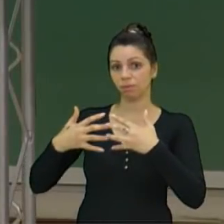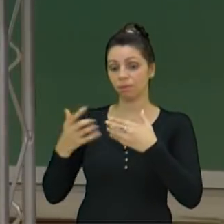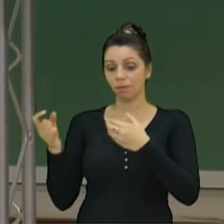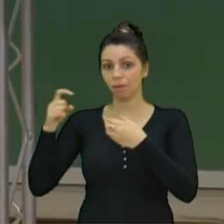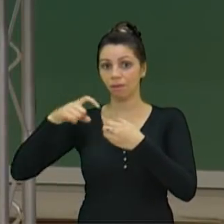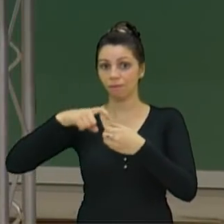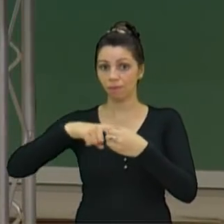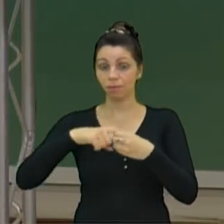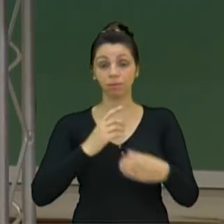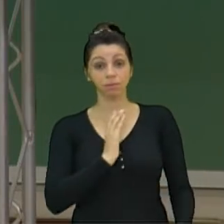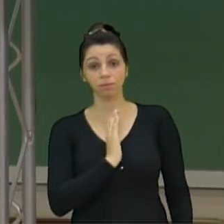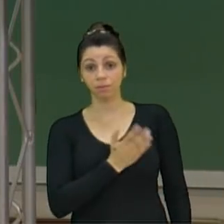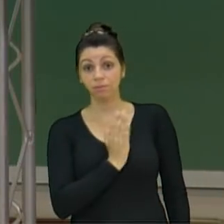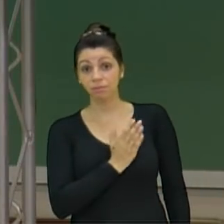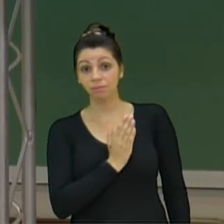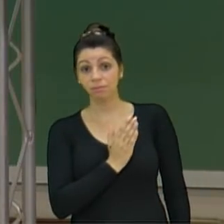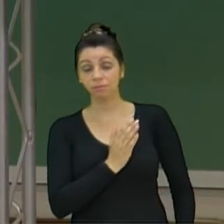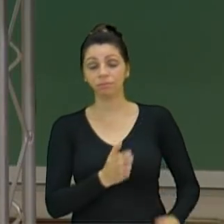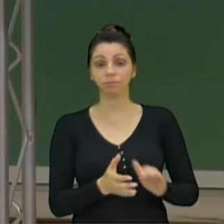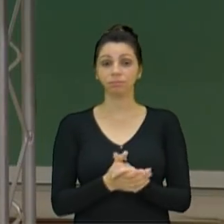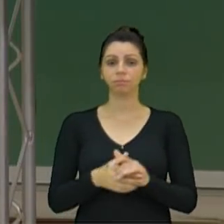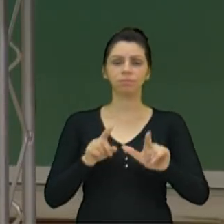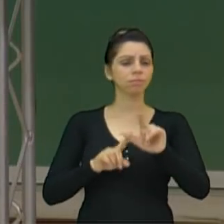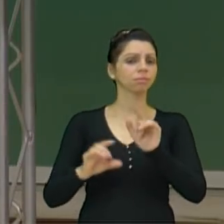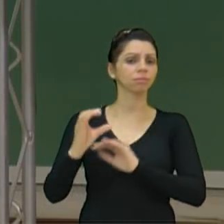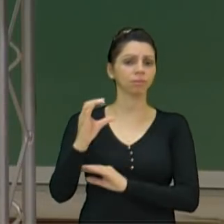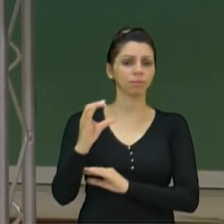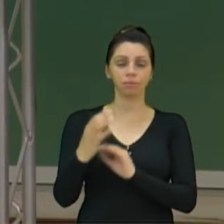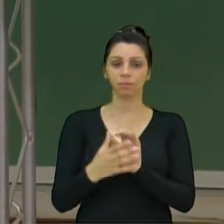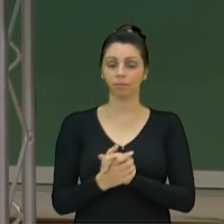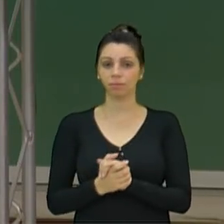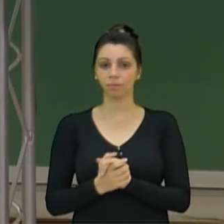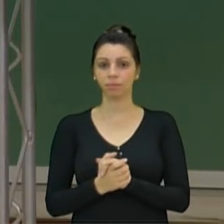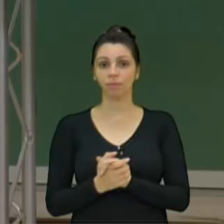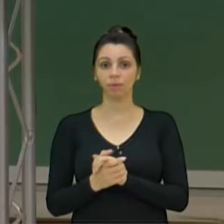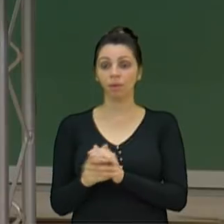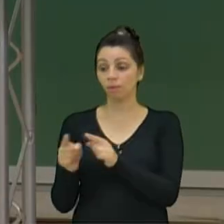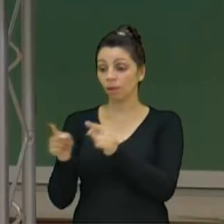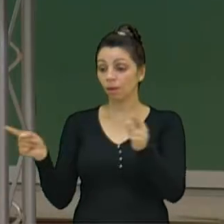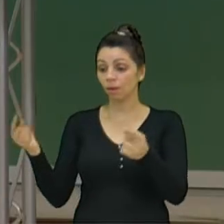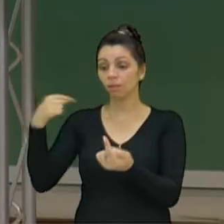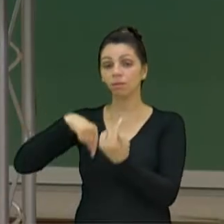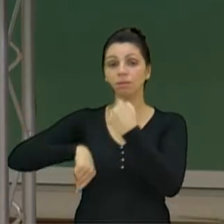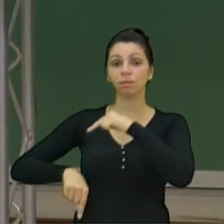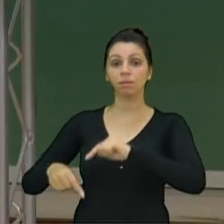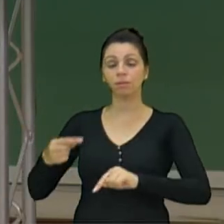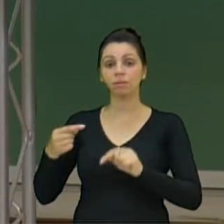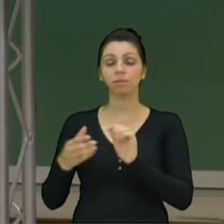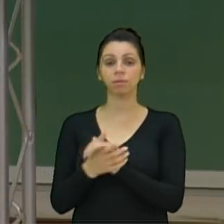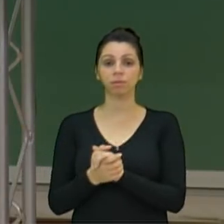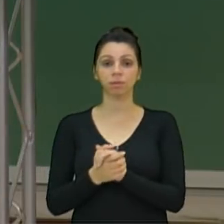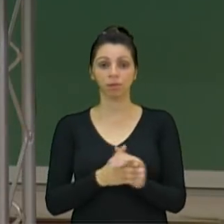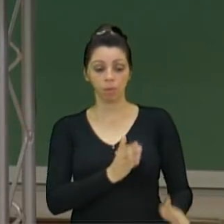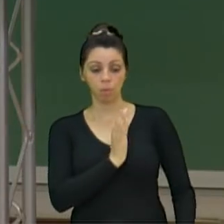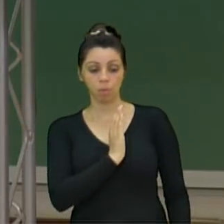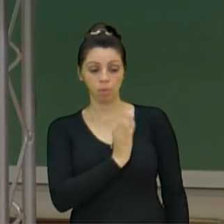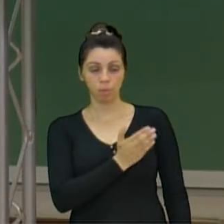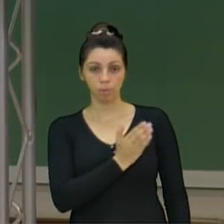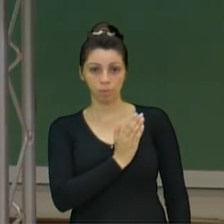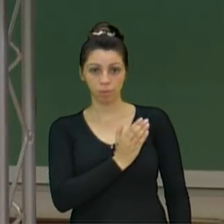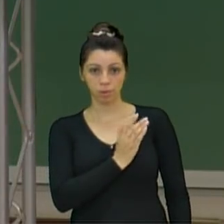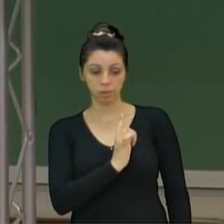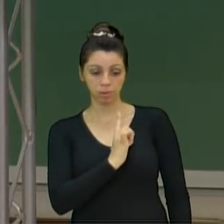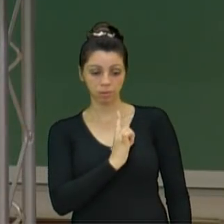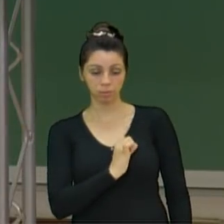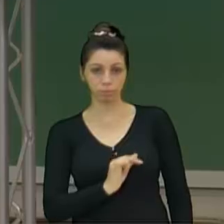volta ao coração. E na letra C? Na grande circulação, o sangue vai do coração a